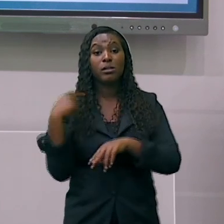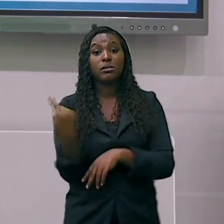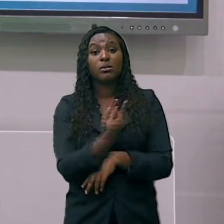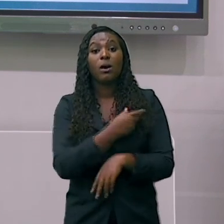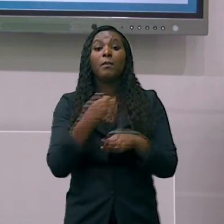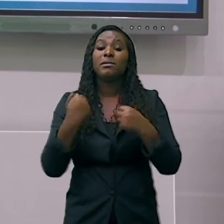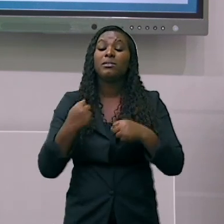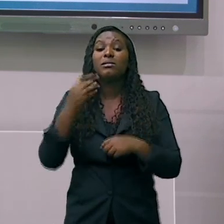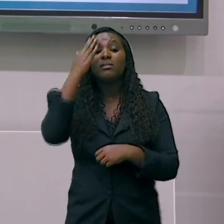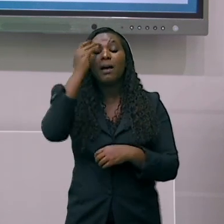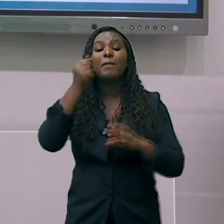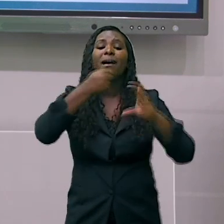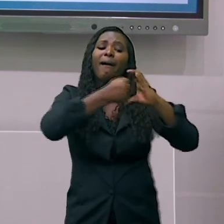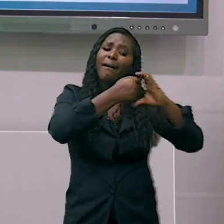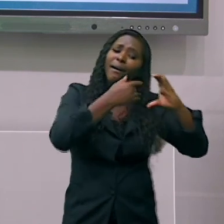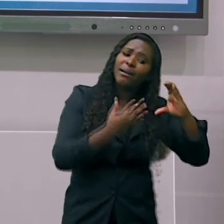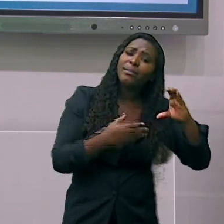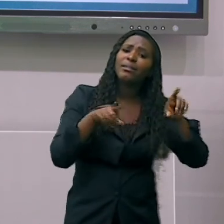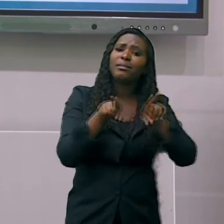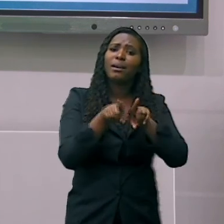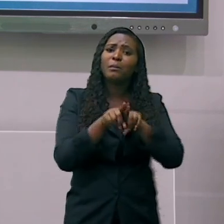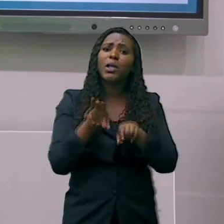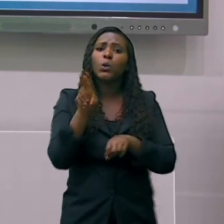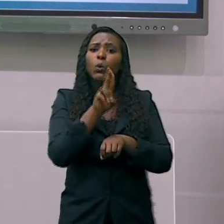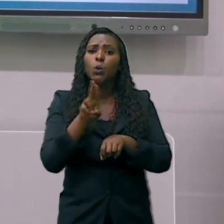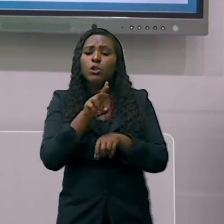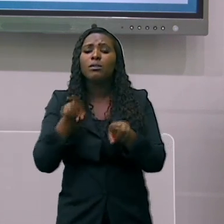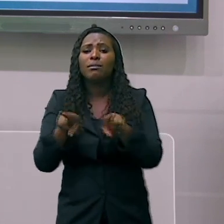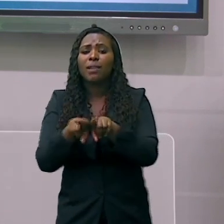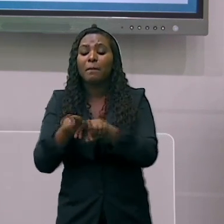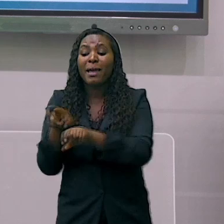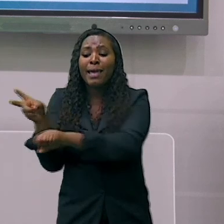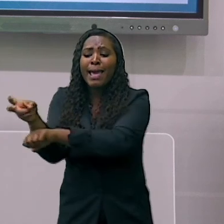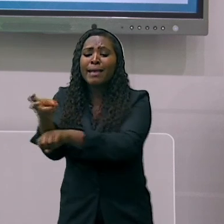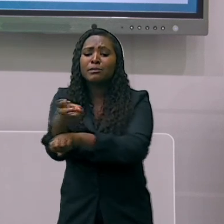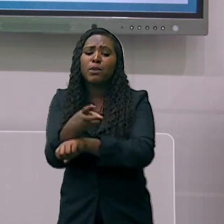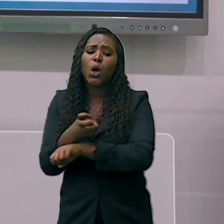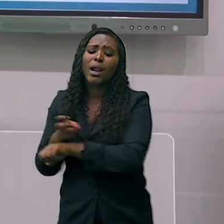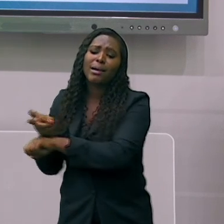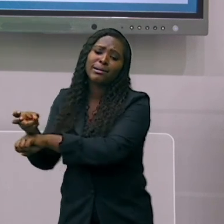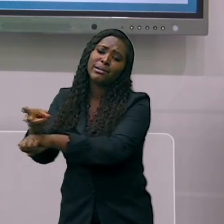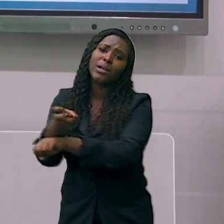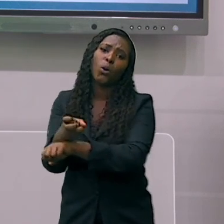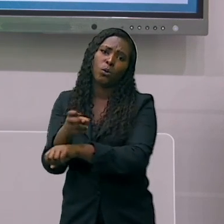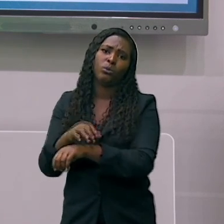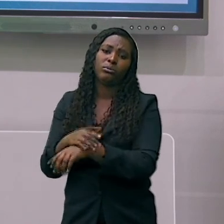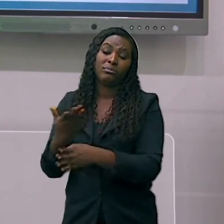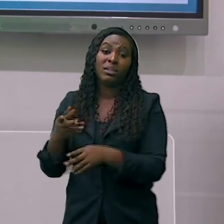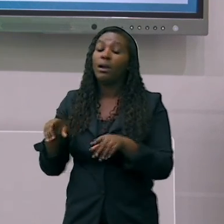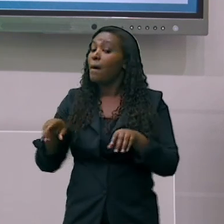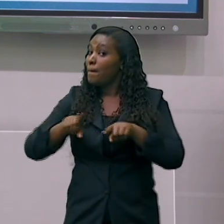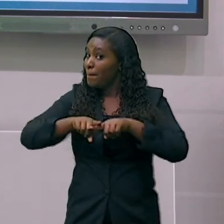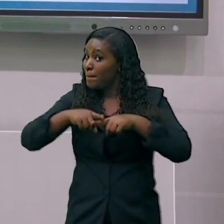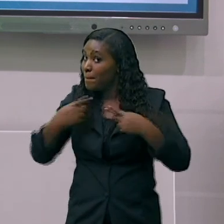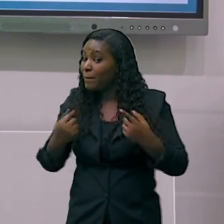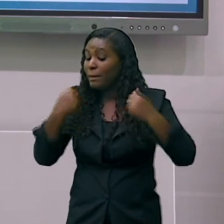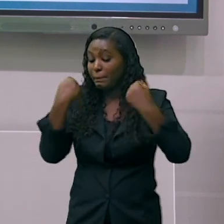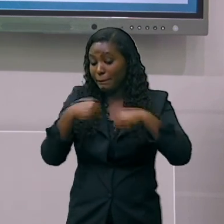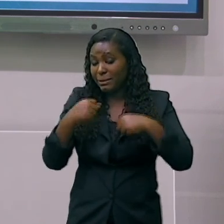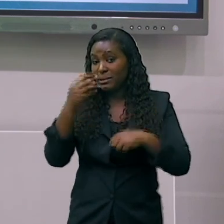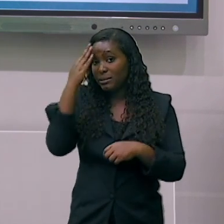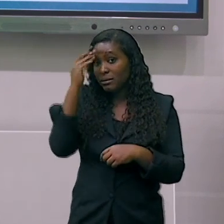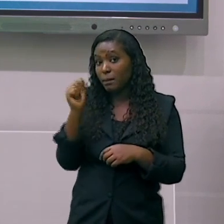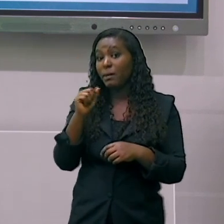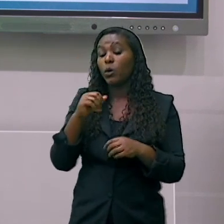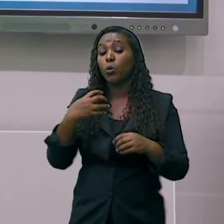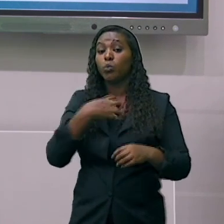seu uso e a sua exploração. Devemos, é claro, pensar de forma sustentável, porque